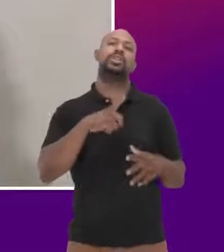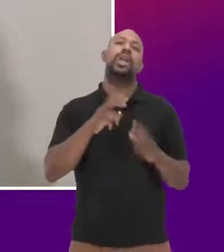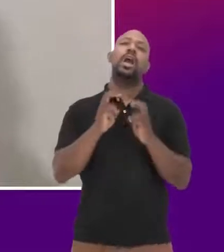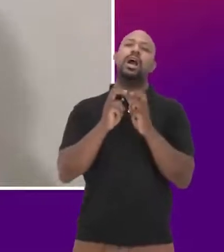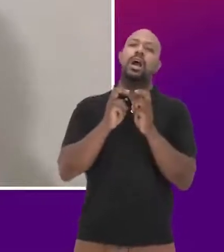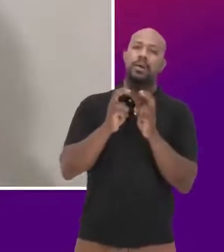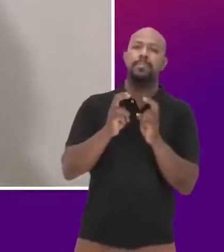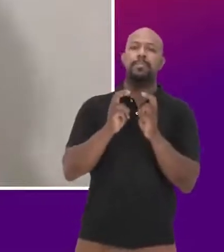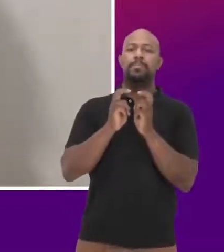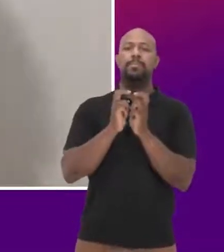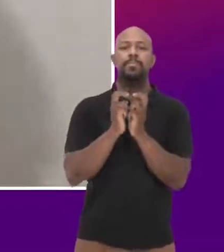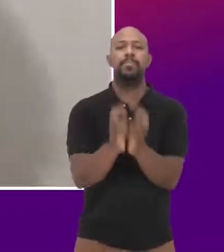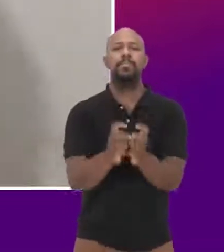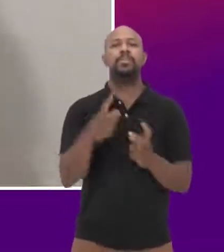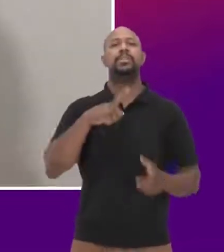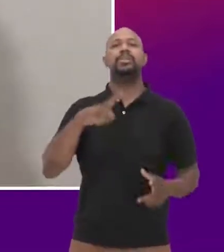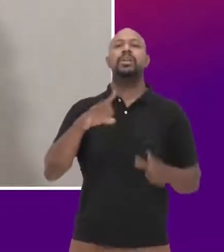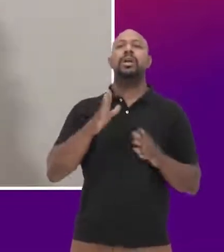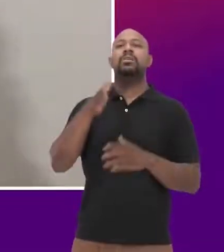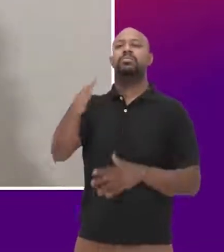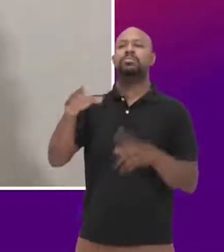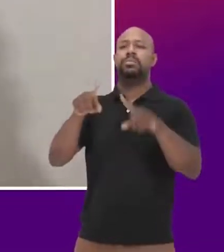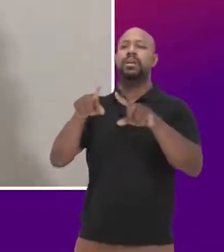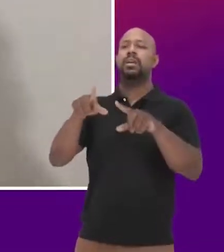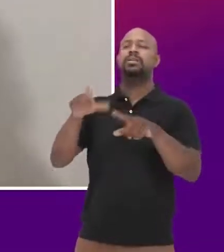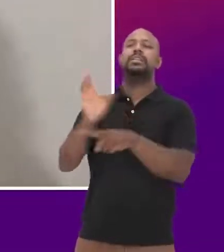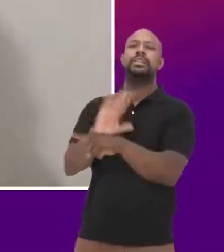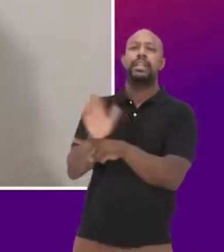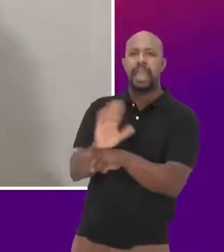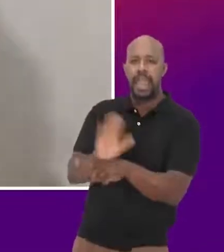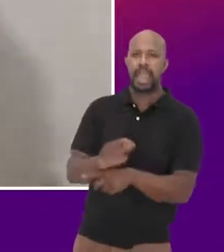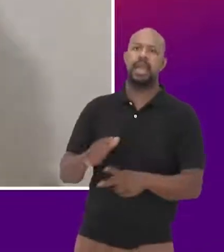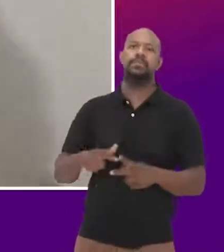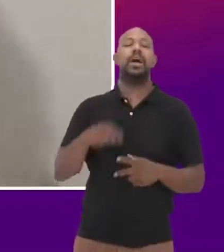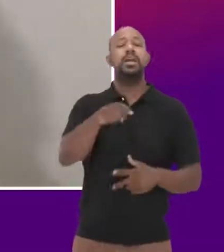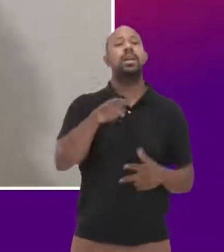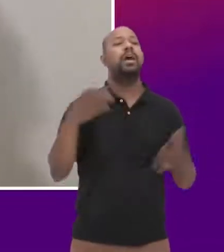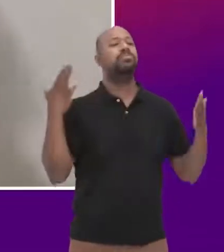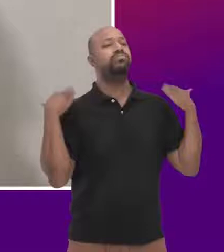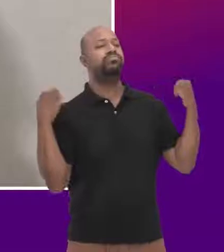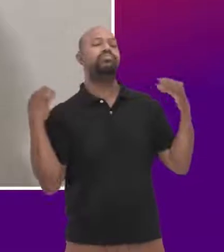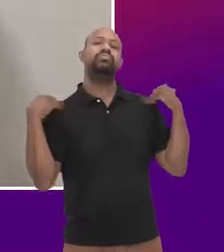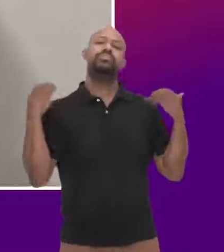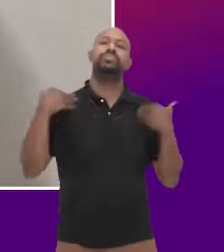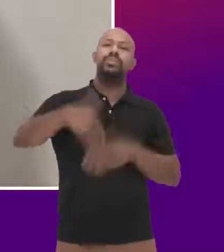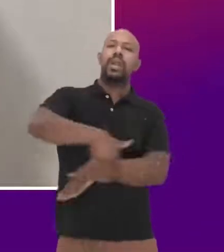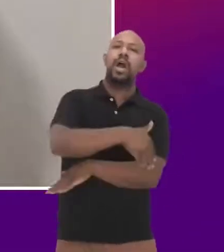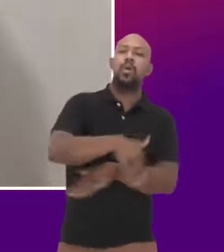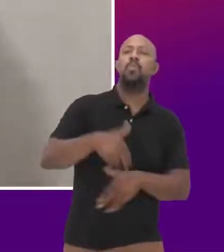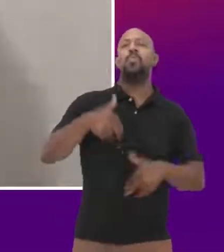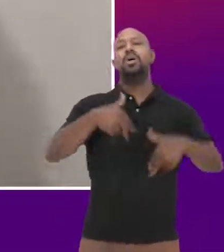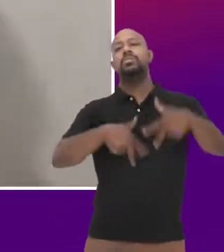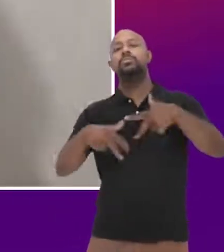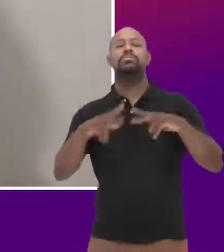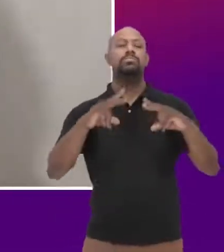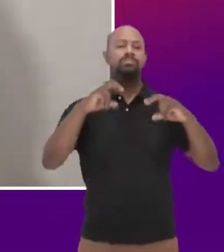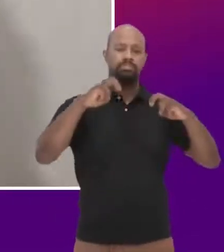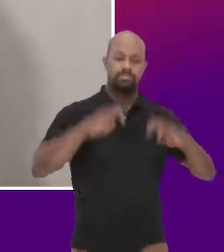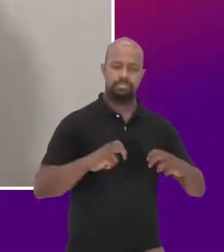a gente tinha sessões de cinema, nós já víamos os passeios públicos para que as pessoas pudessem